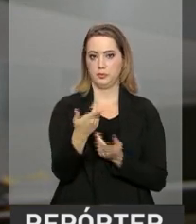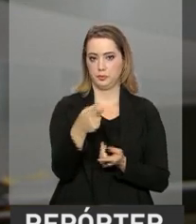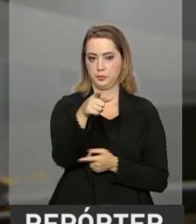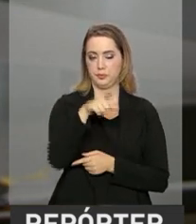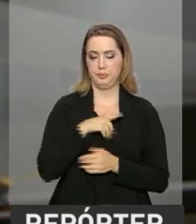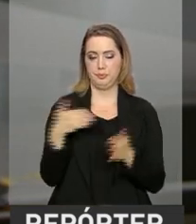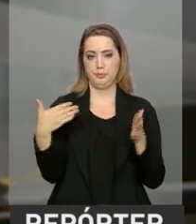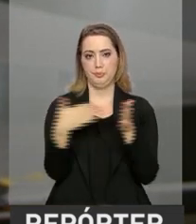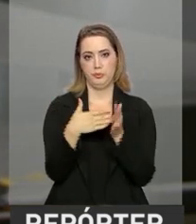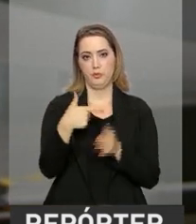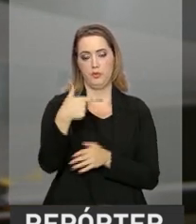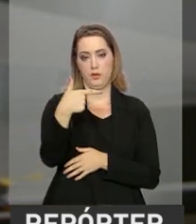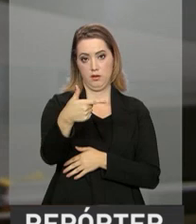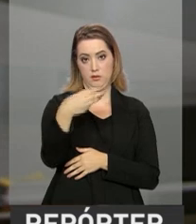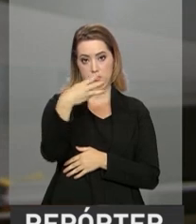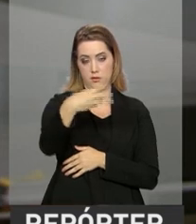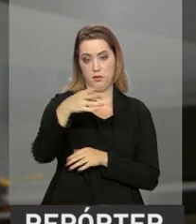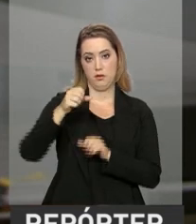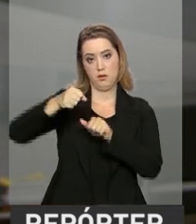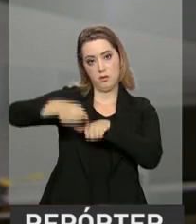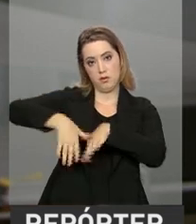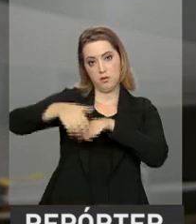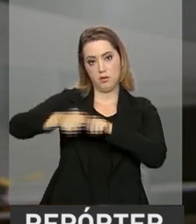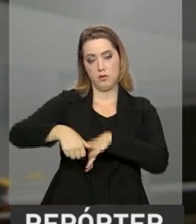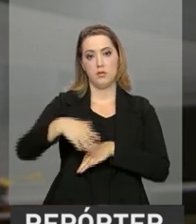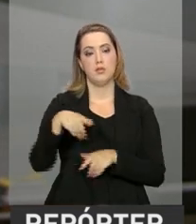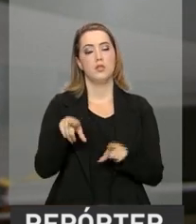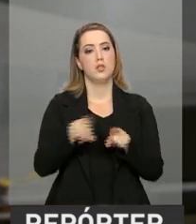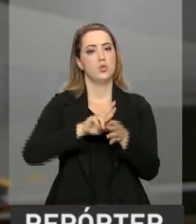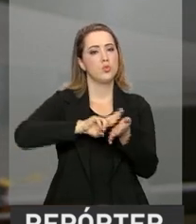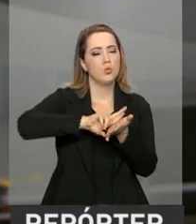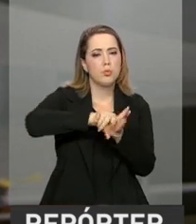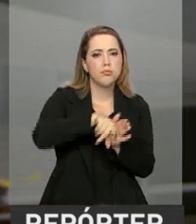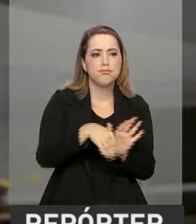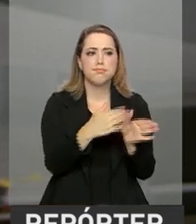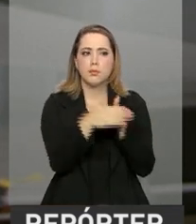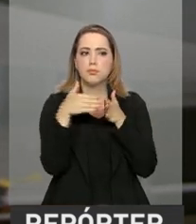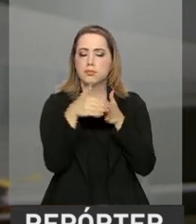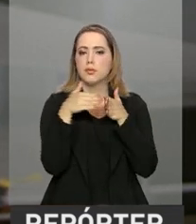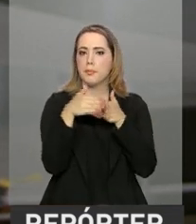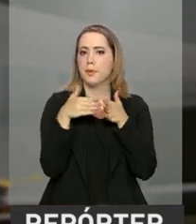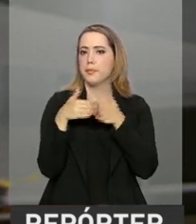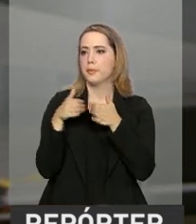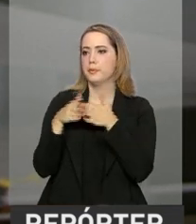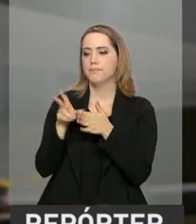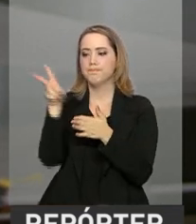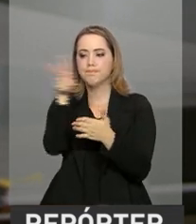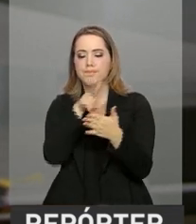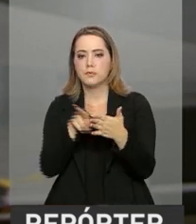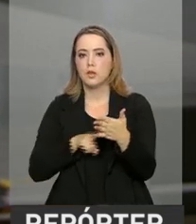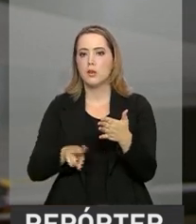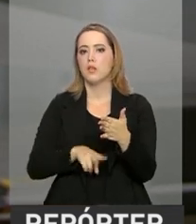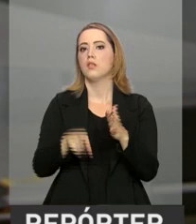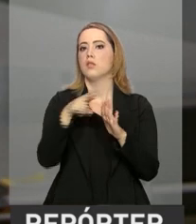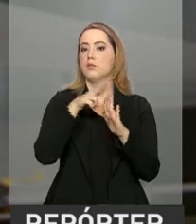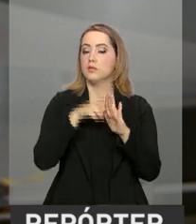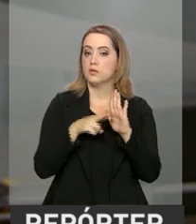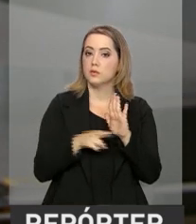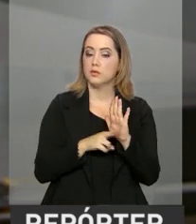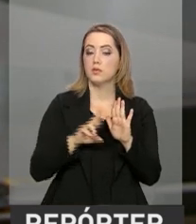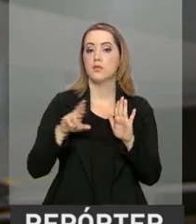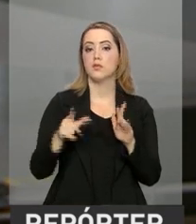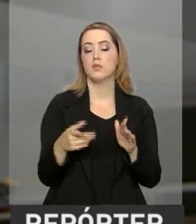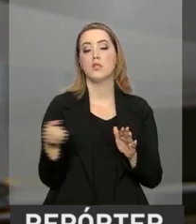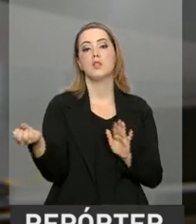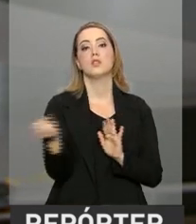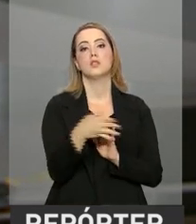existiam na Camex 36 pedidos antidumping para serem analisados pela Câmara de Comércio Exterior. Essa é uma